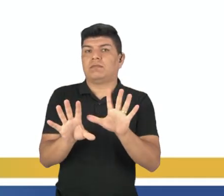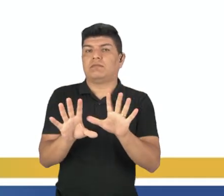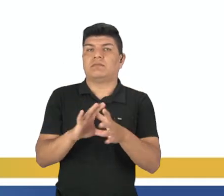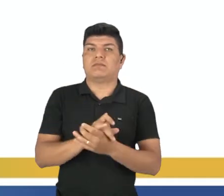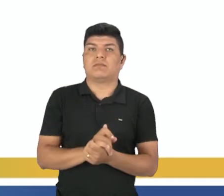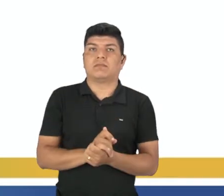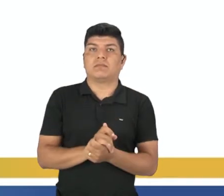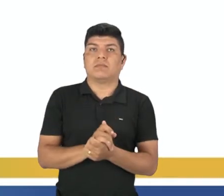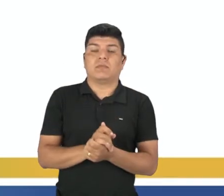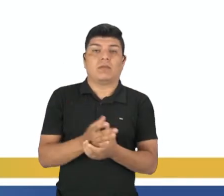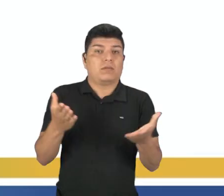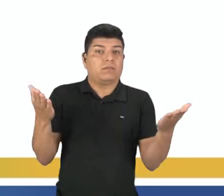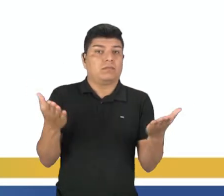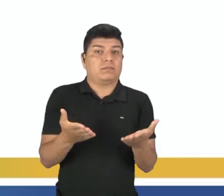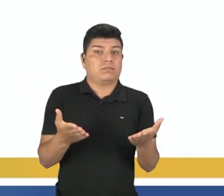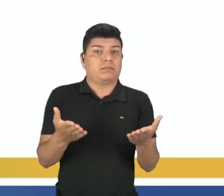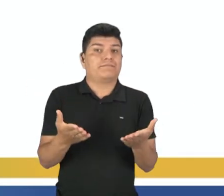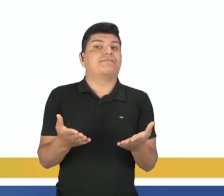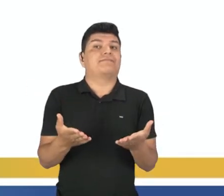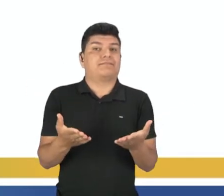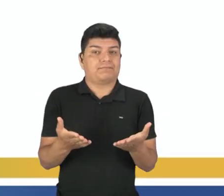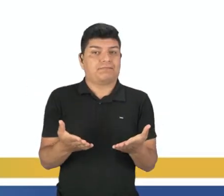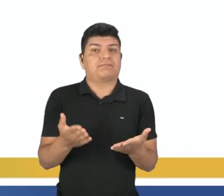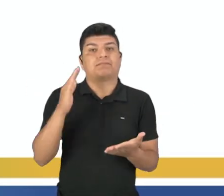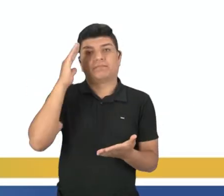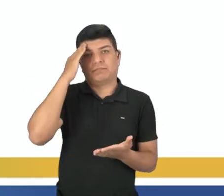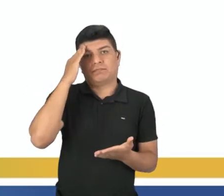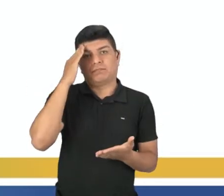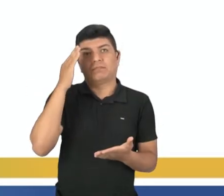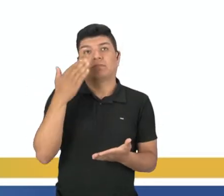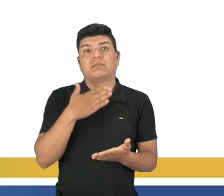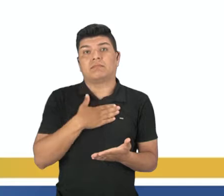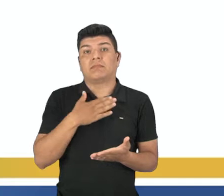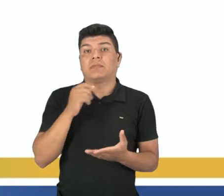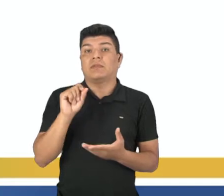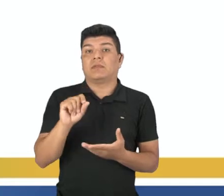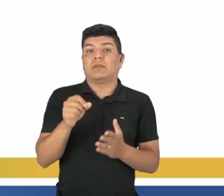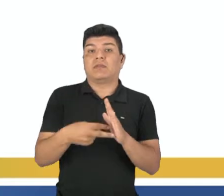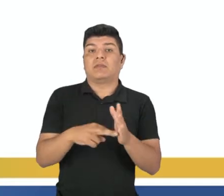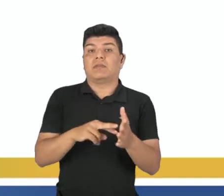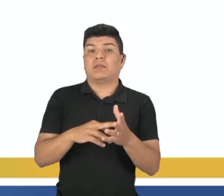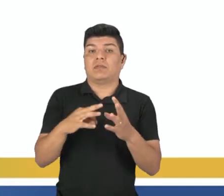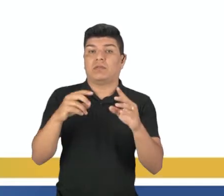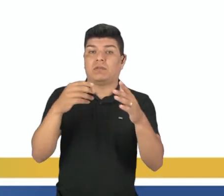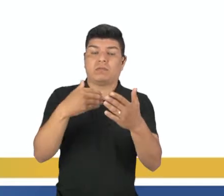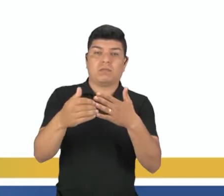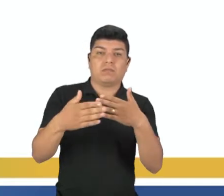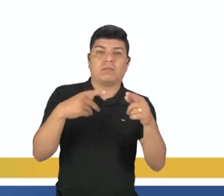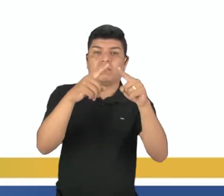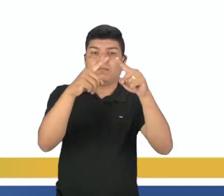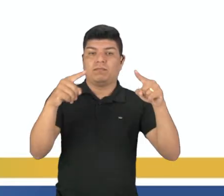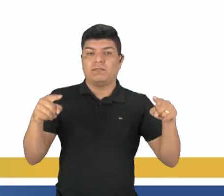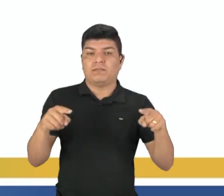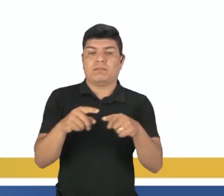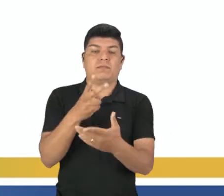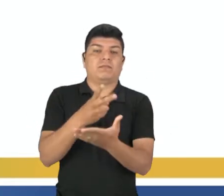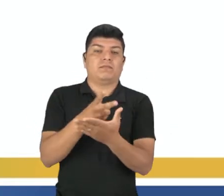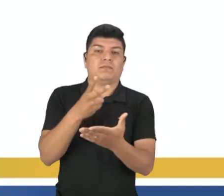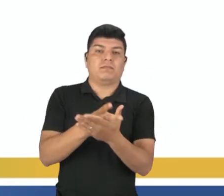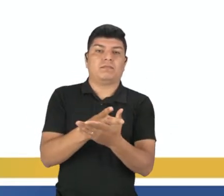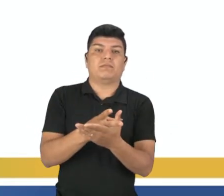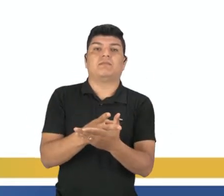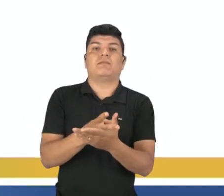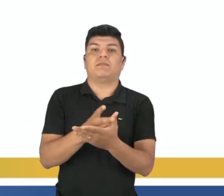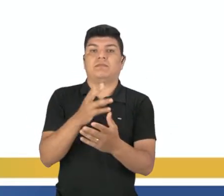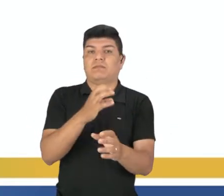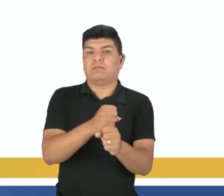que a gente pode dizer agora? Então, Minha agora entendeu, né? Isso quer dizer que qualquer triângulo sempre vai possuir a